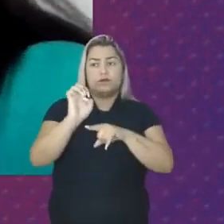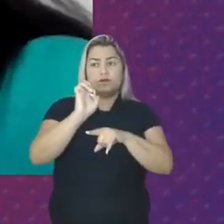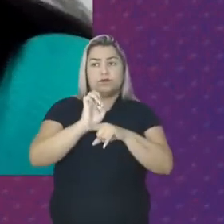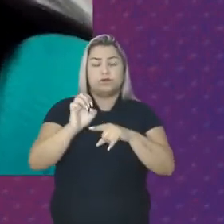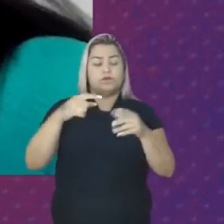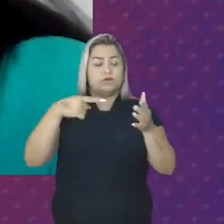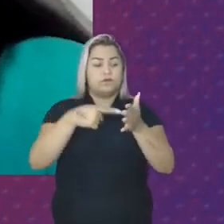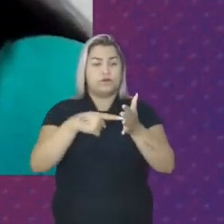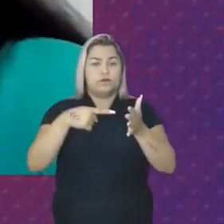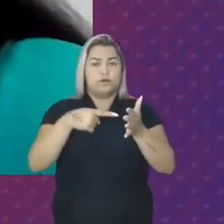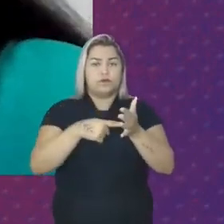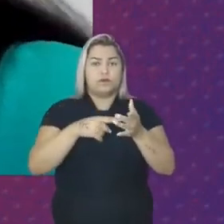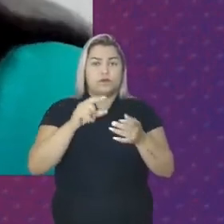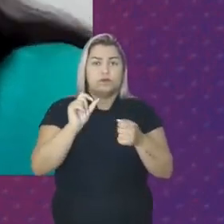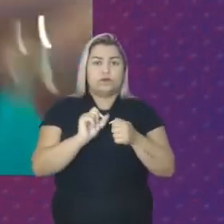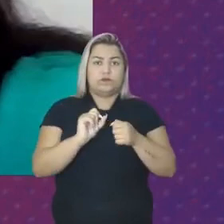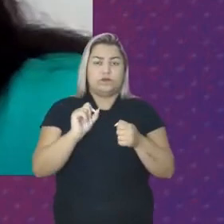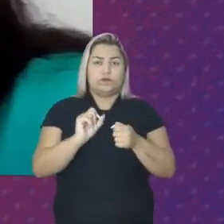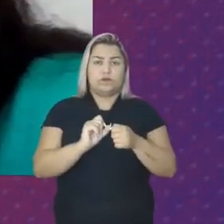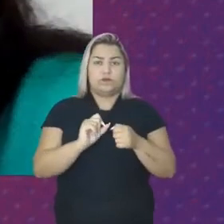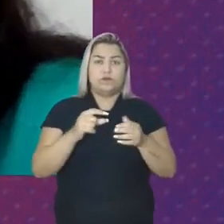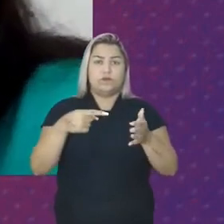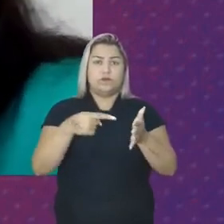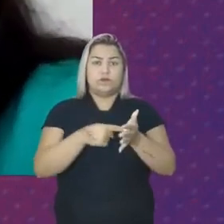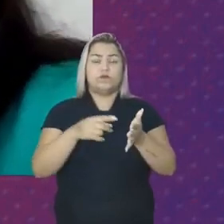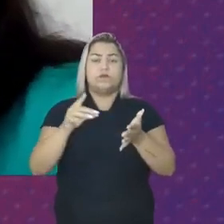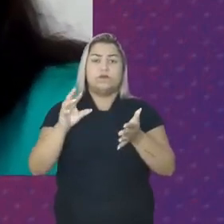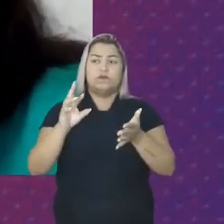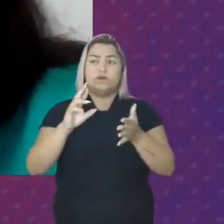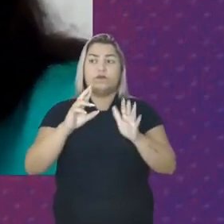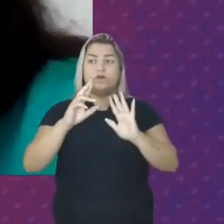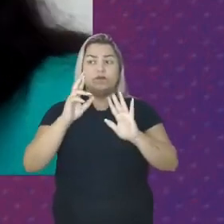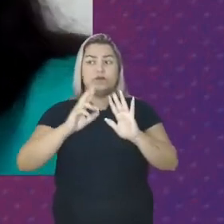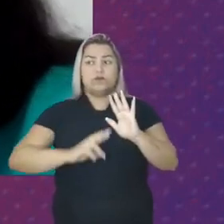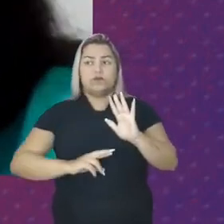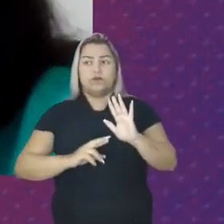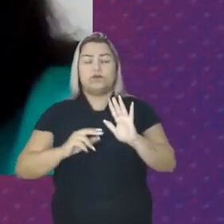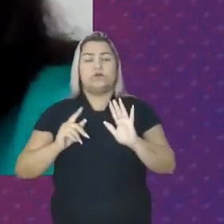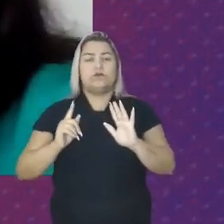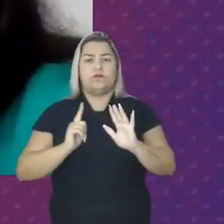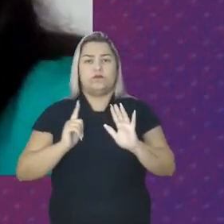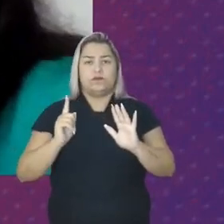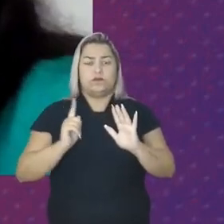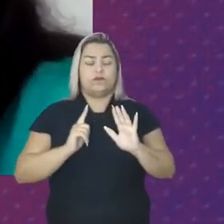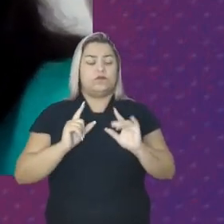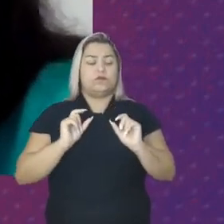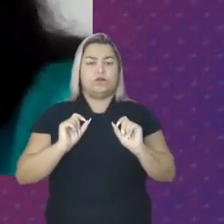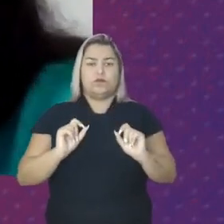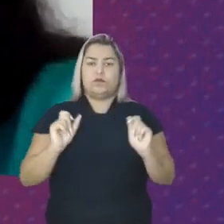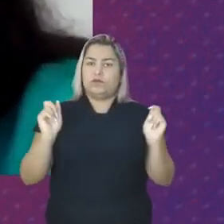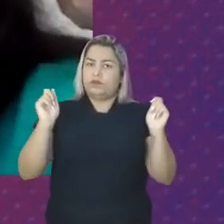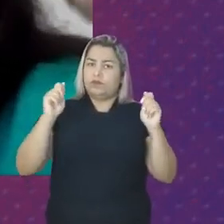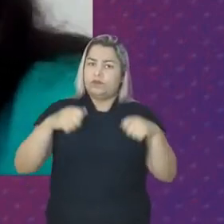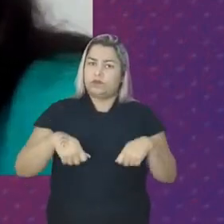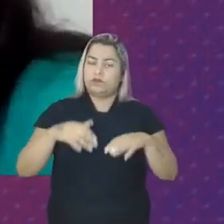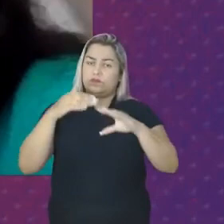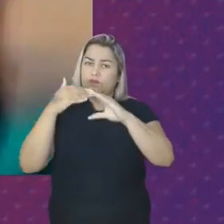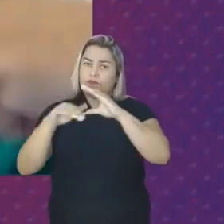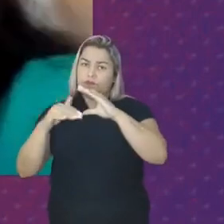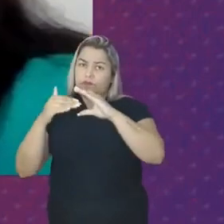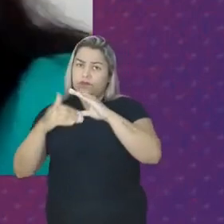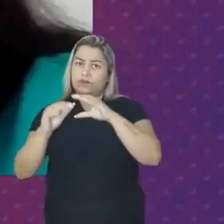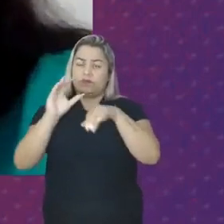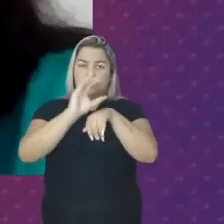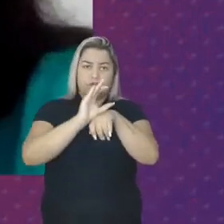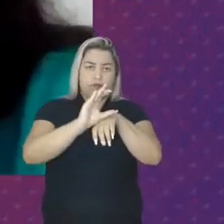posso ligar e fazer uma denúncia só e no mesmo extrato conter tipos de violações que precisam ser encaminhadas para